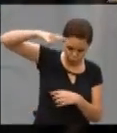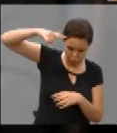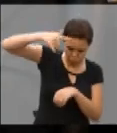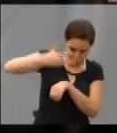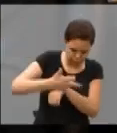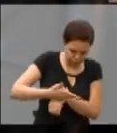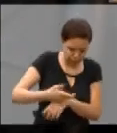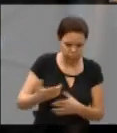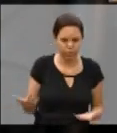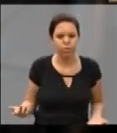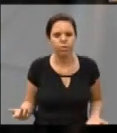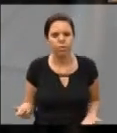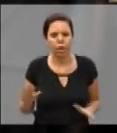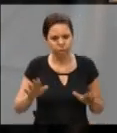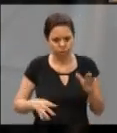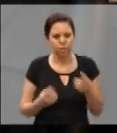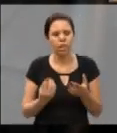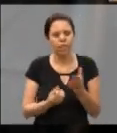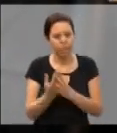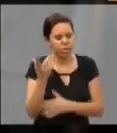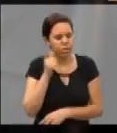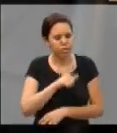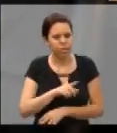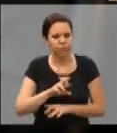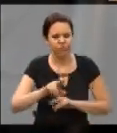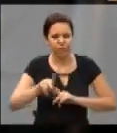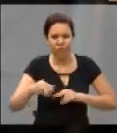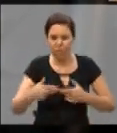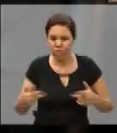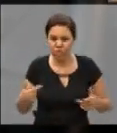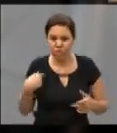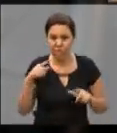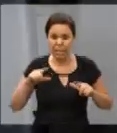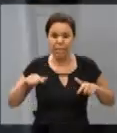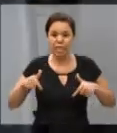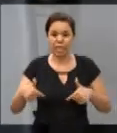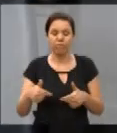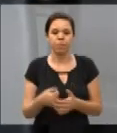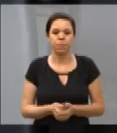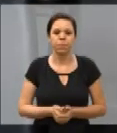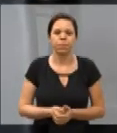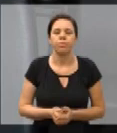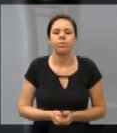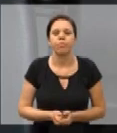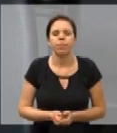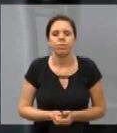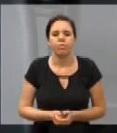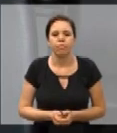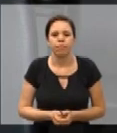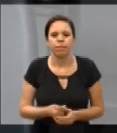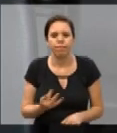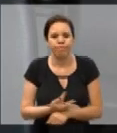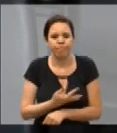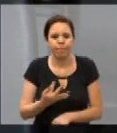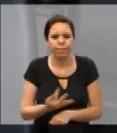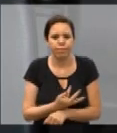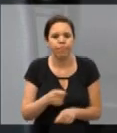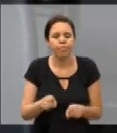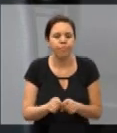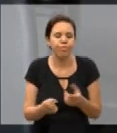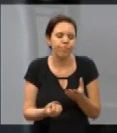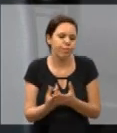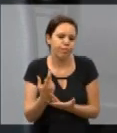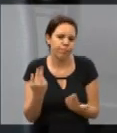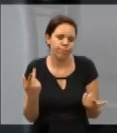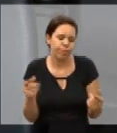acabava dando certo. Mas são várias coisas que a gente teve que, assim, passar e tal, mas que faz